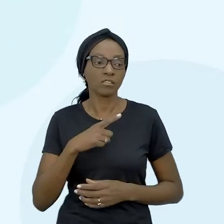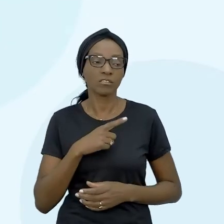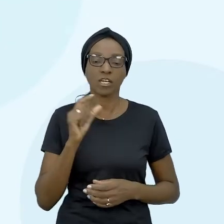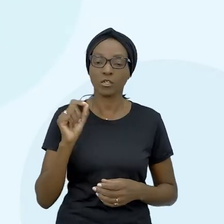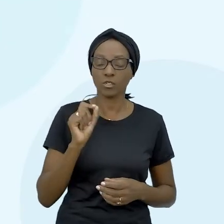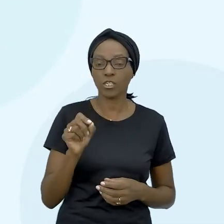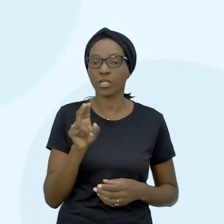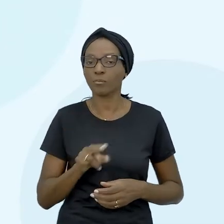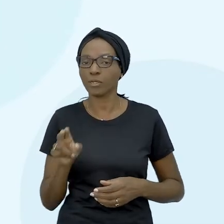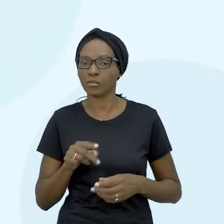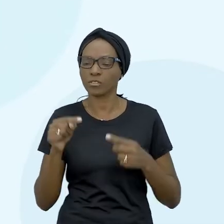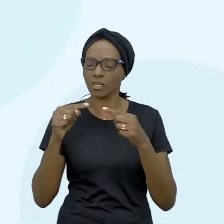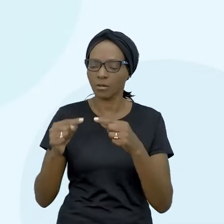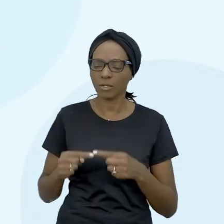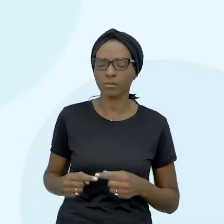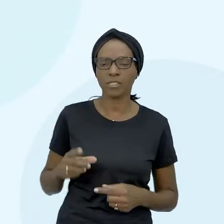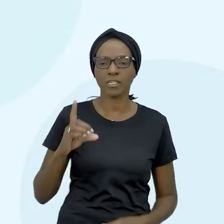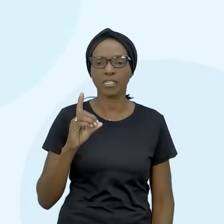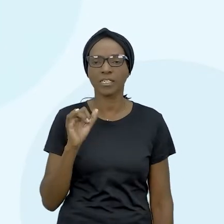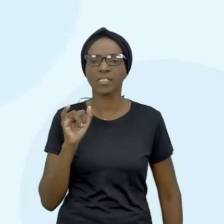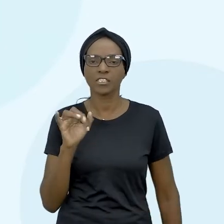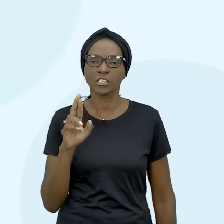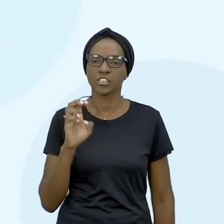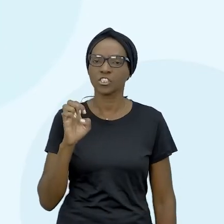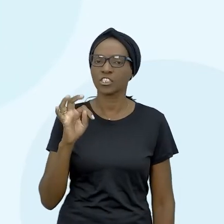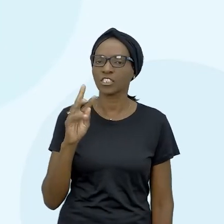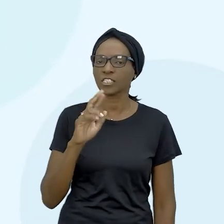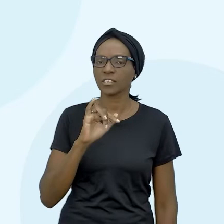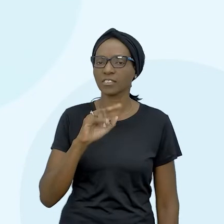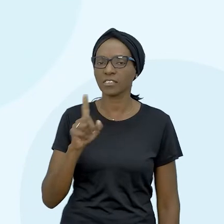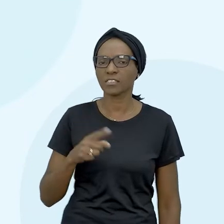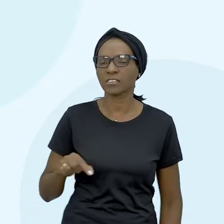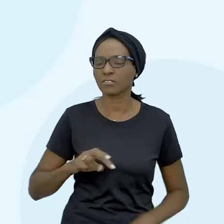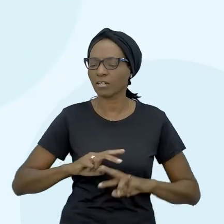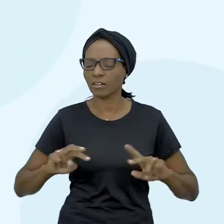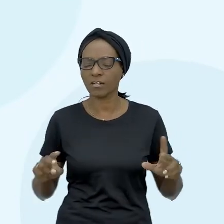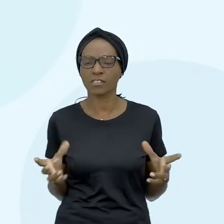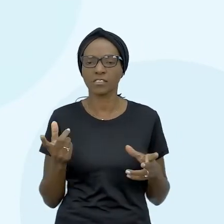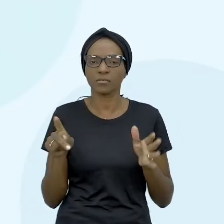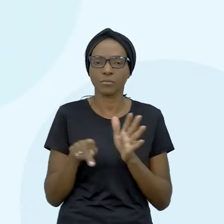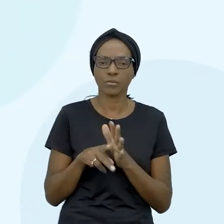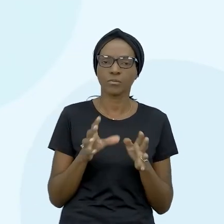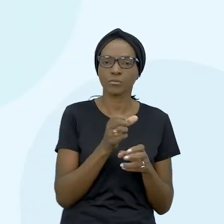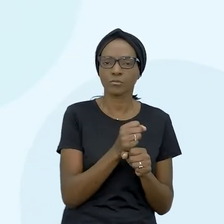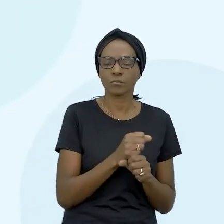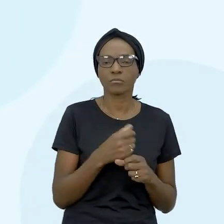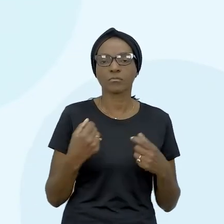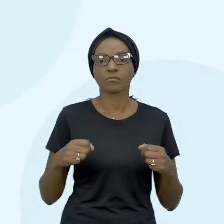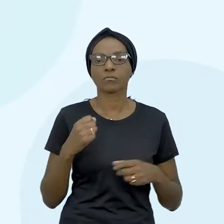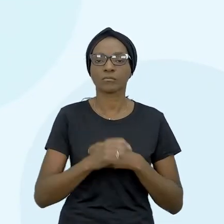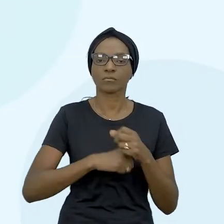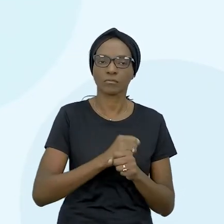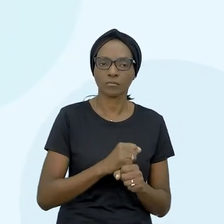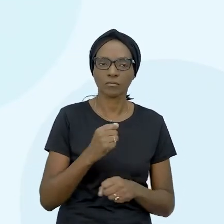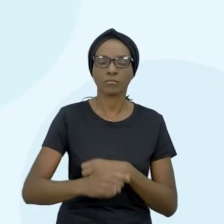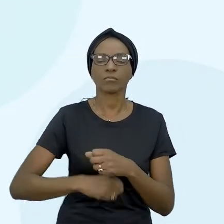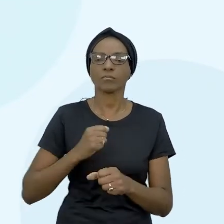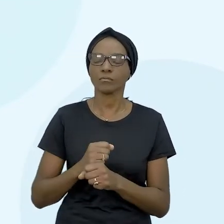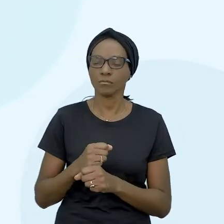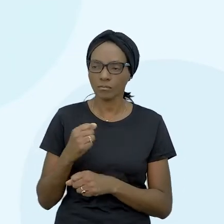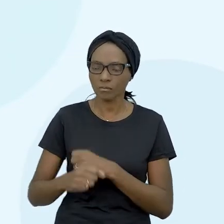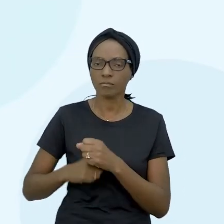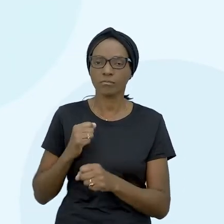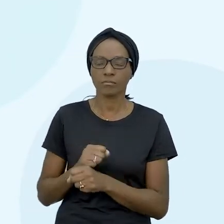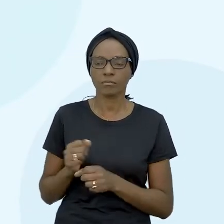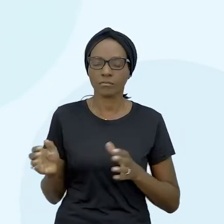esses planos, as diretrizes orçamentárias, né? Precisa também, anualmente,